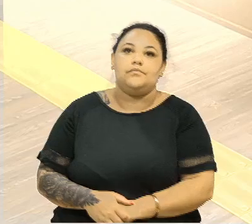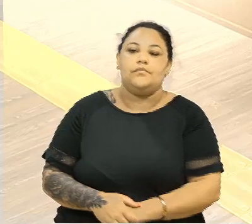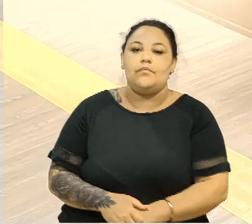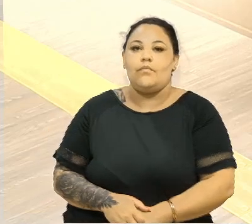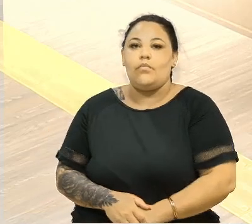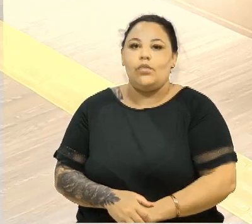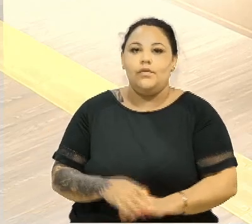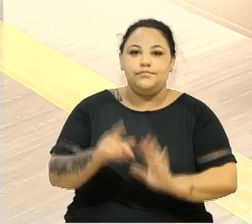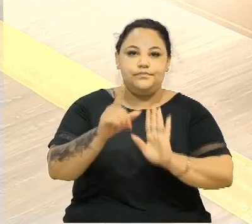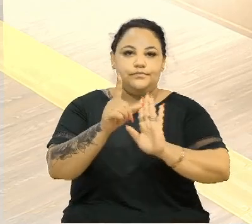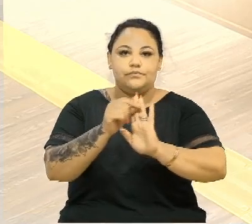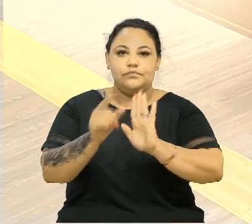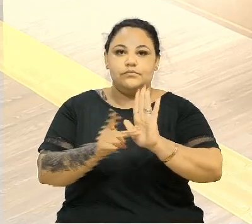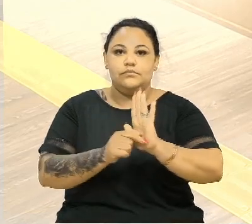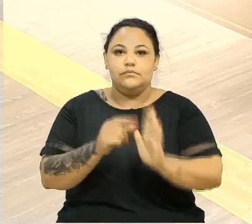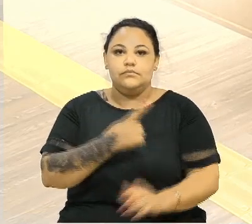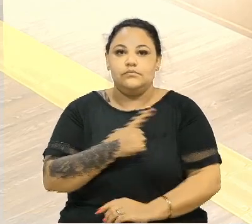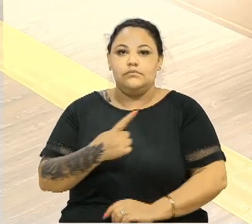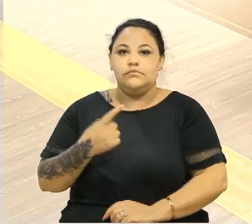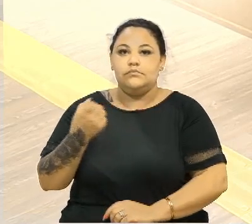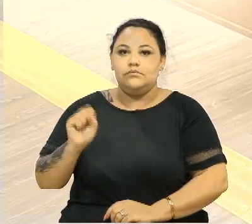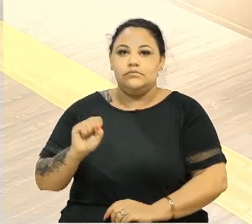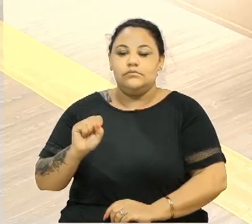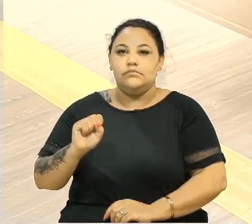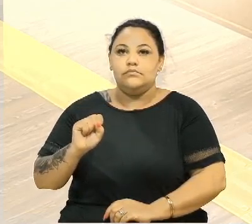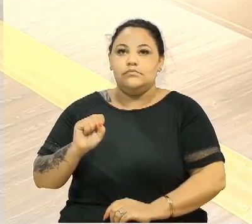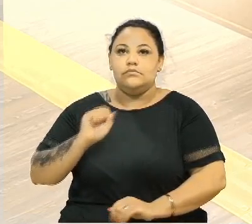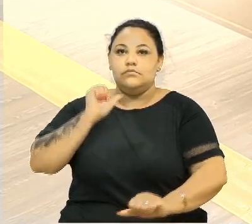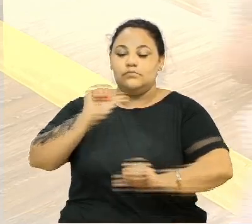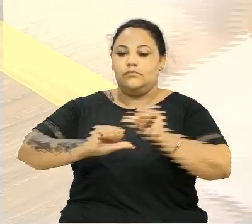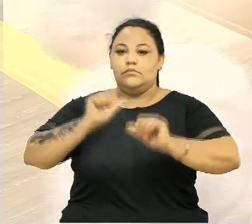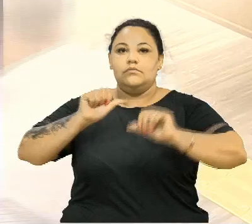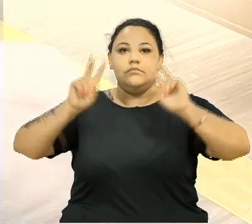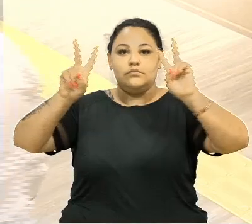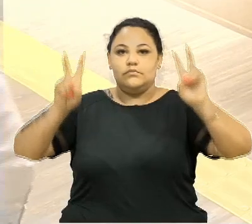118, eu solicito a inversão de pauta